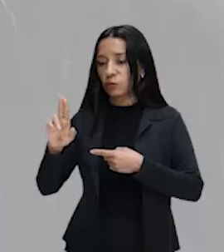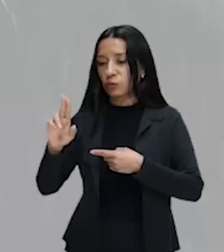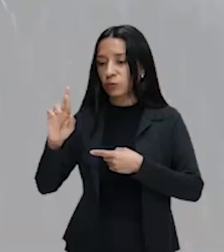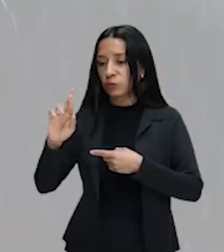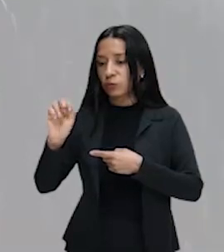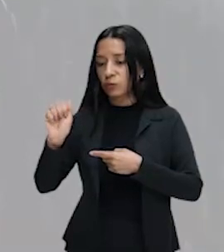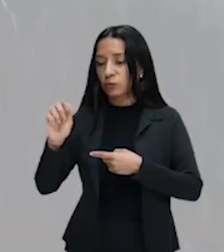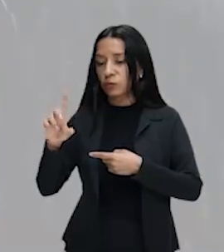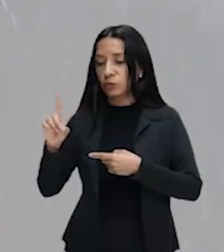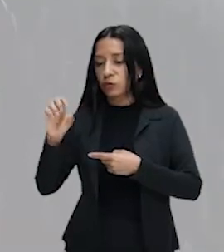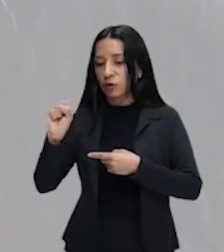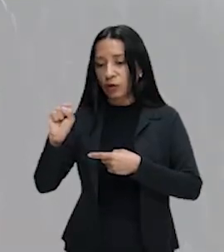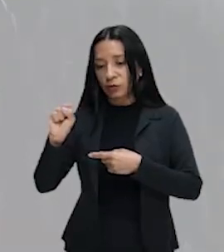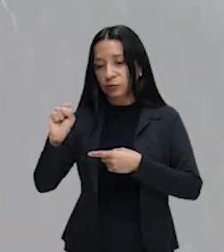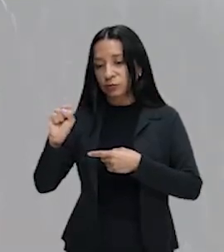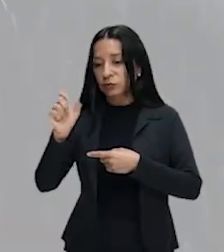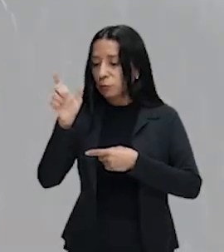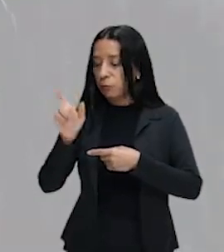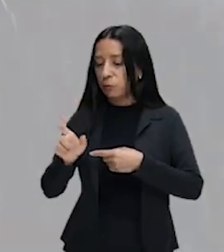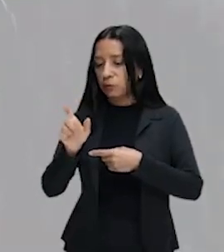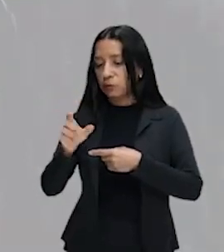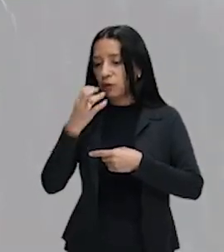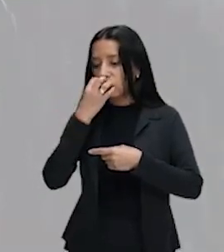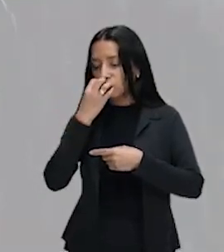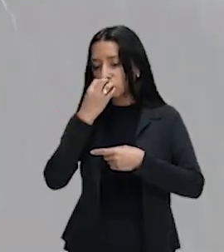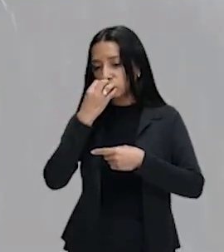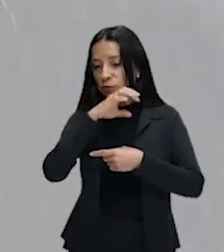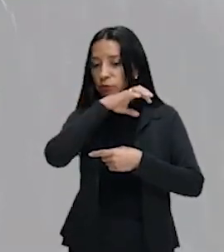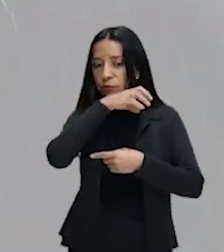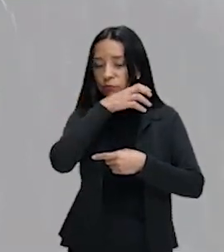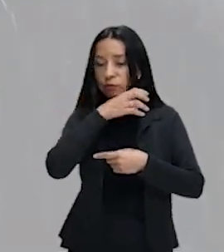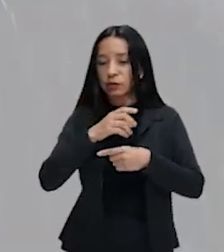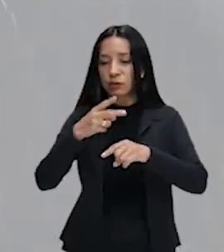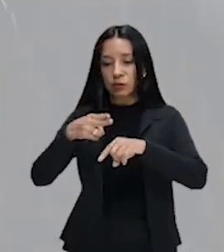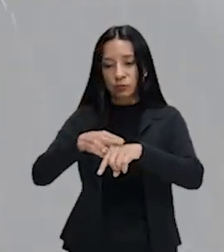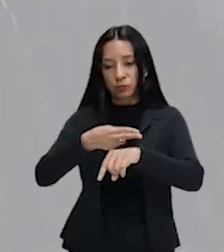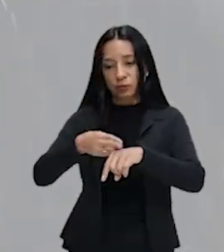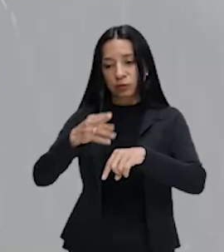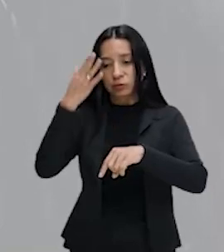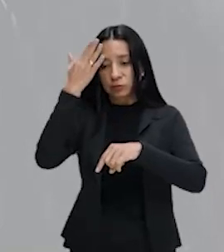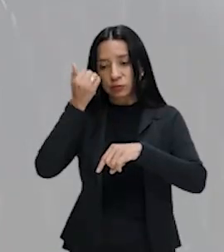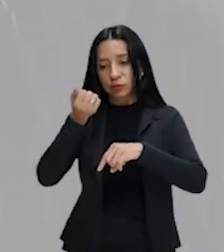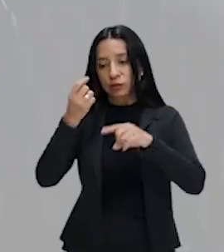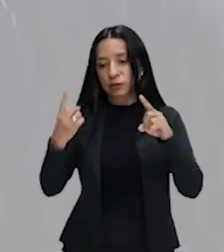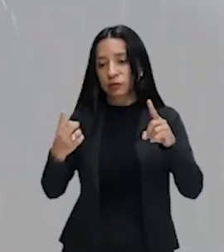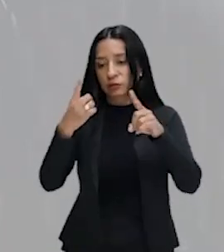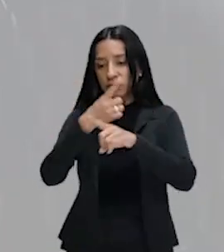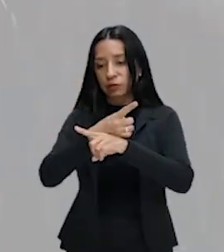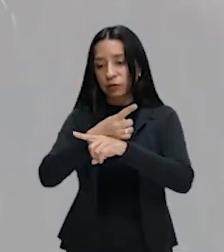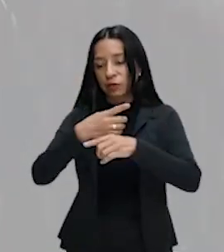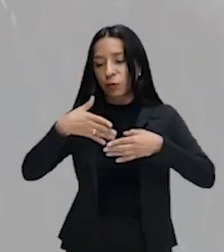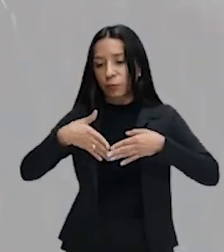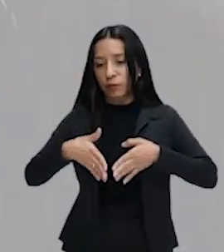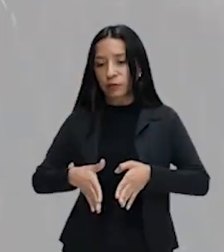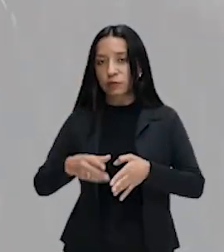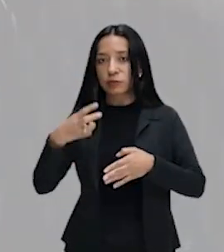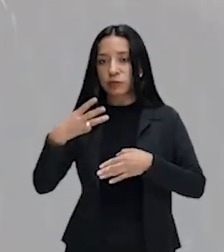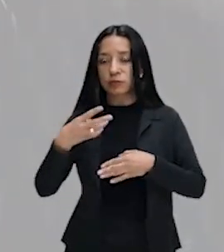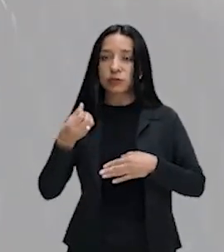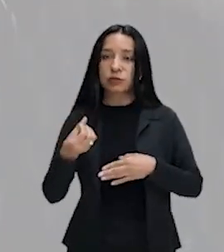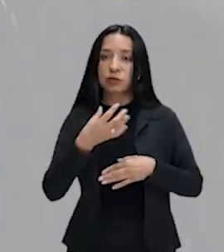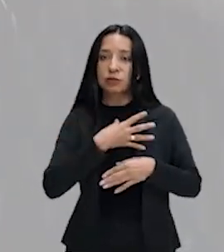né, vai ser indivíduo chocolate. Aí eu sei que nesse cruzamento nasceram 36 filhotes. Então, o que eu vou